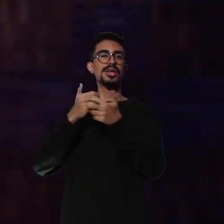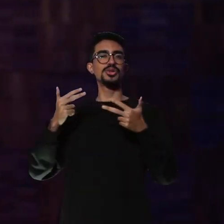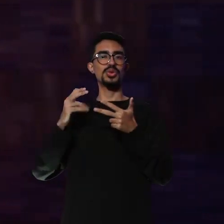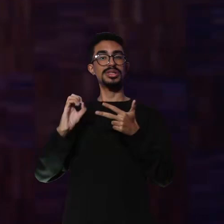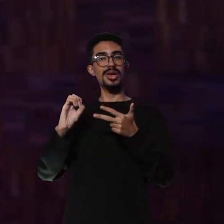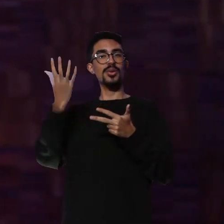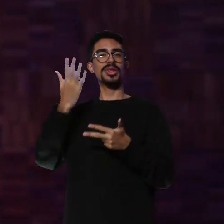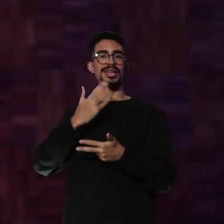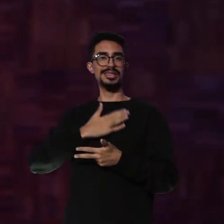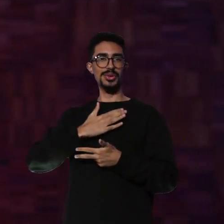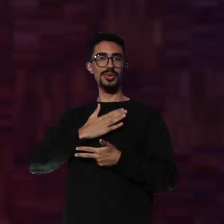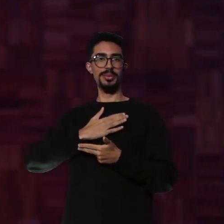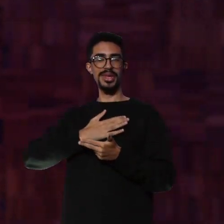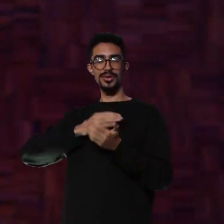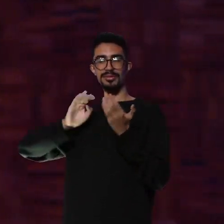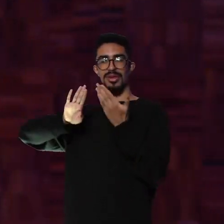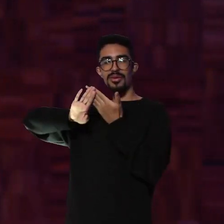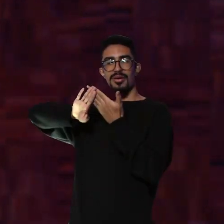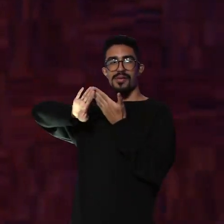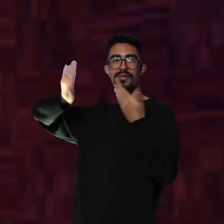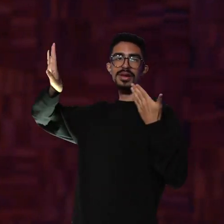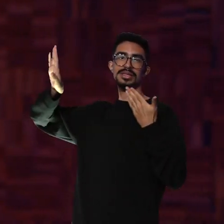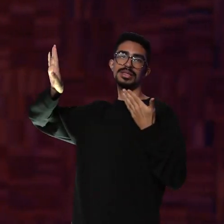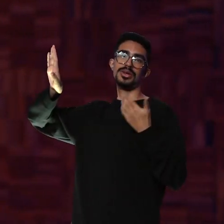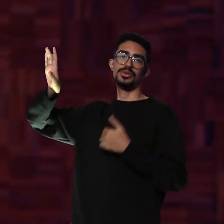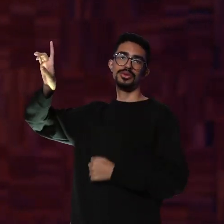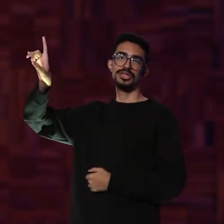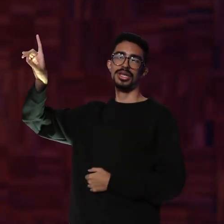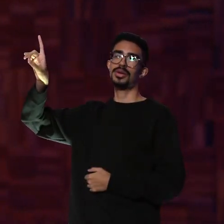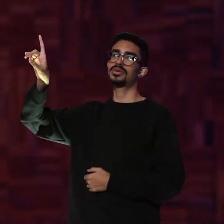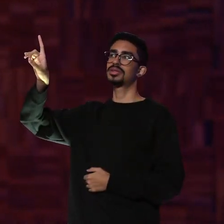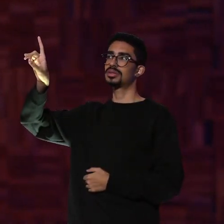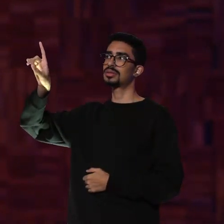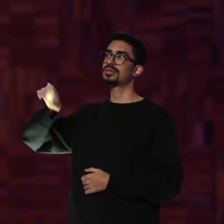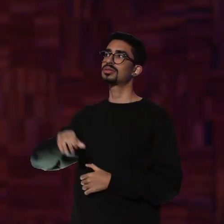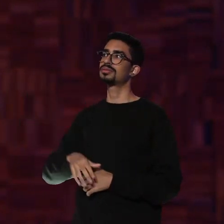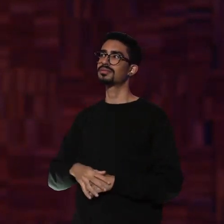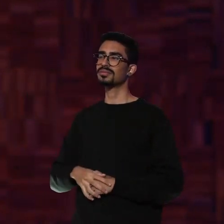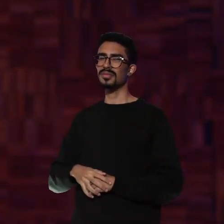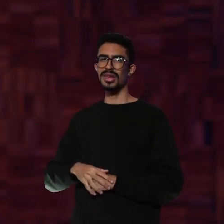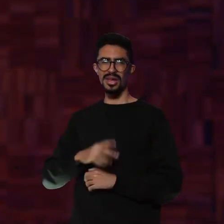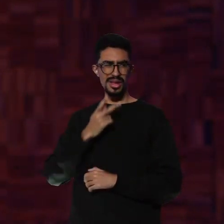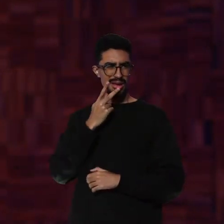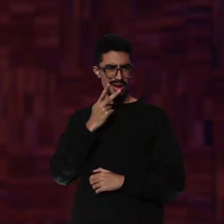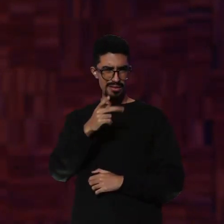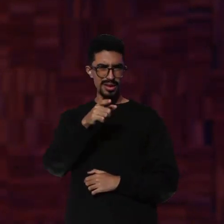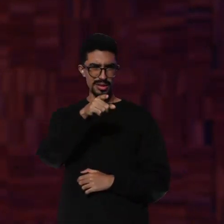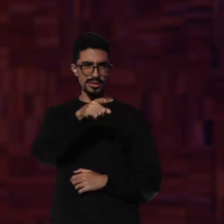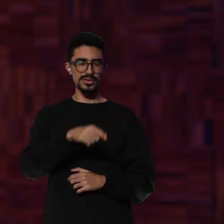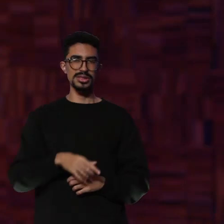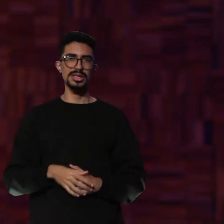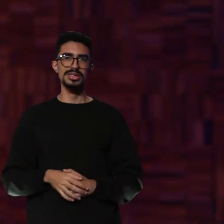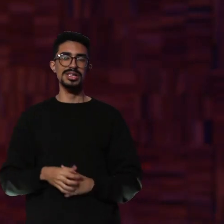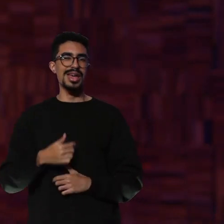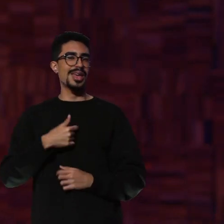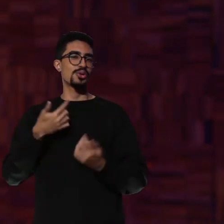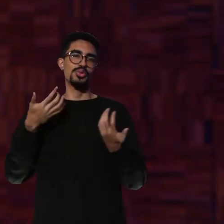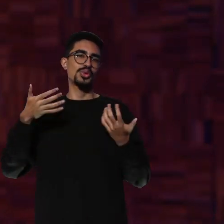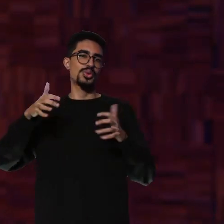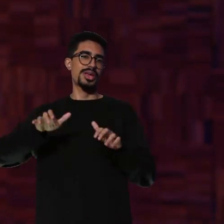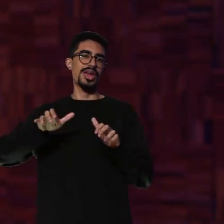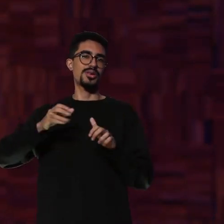me aproximando do propósito que Deus tem para mim. Meu irmão, eu não quero nunca mais me afastar daquilo que Deus tem para